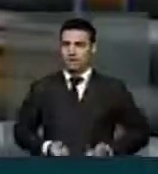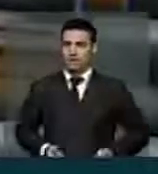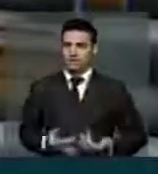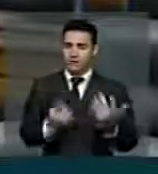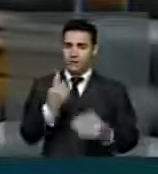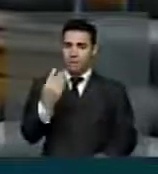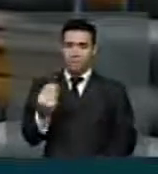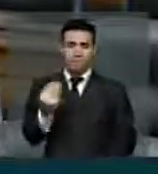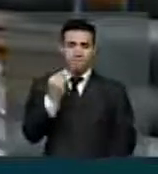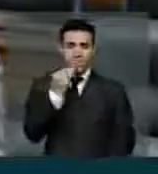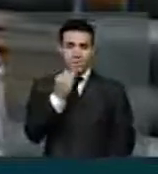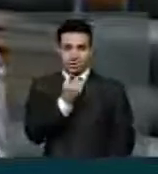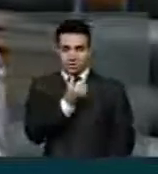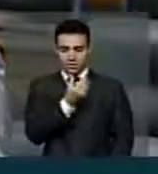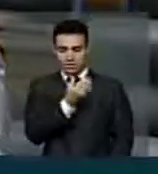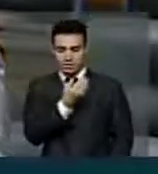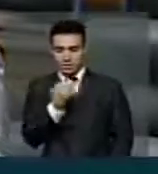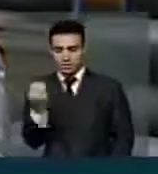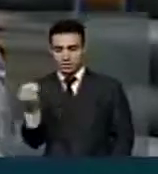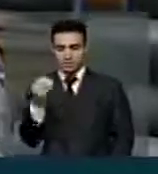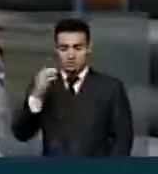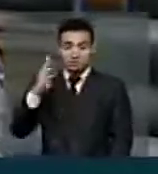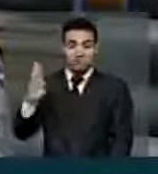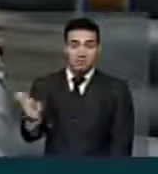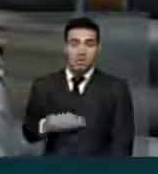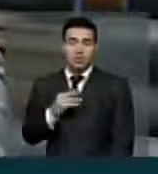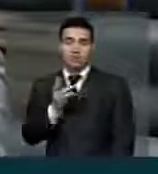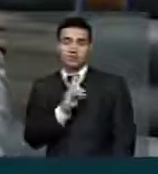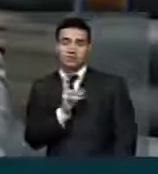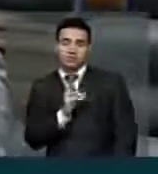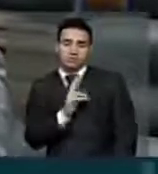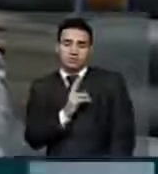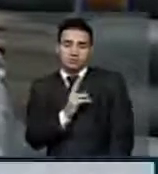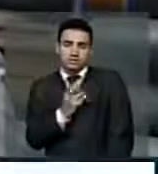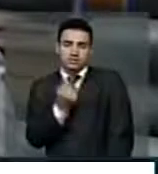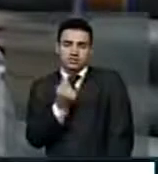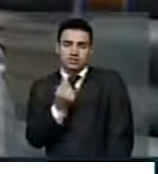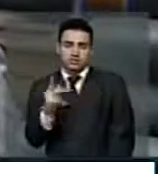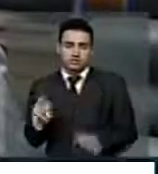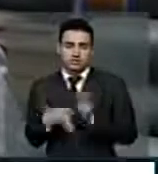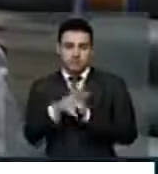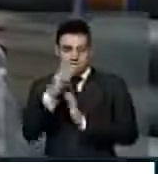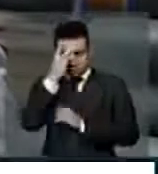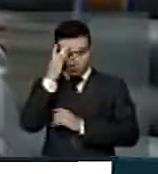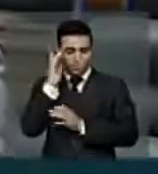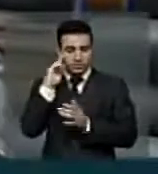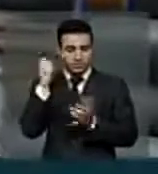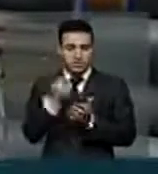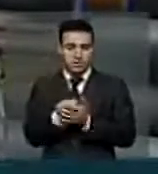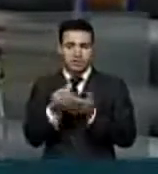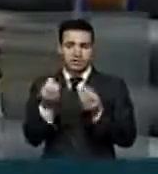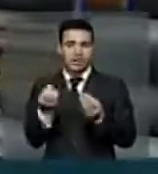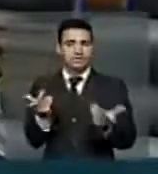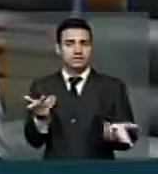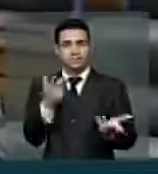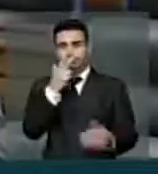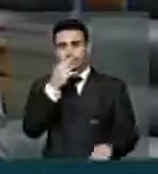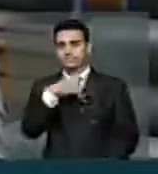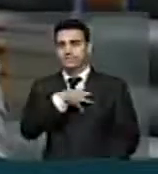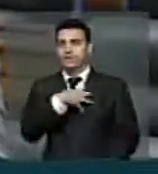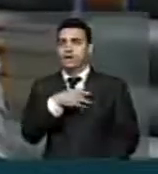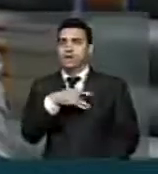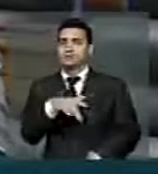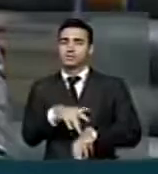e seiscentos milhões 1 bilhão e seiscentos milhões do dinheiro do contribuinte no distrito federal me parece um